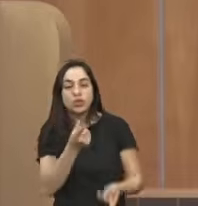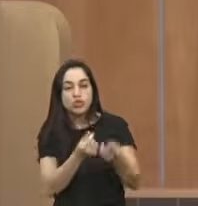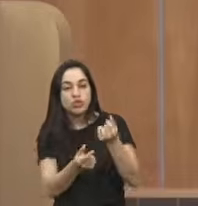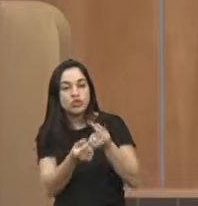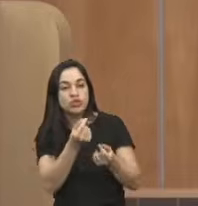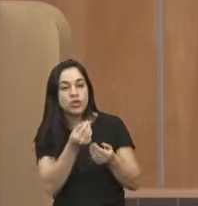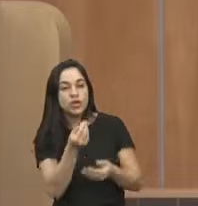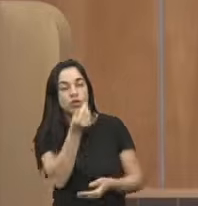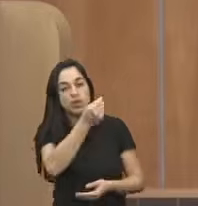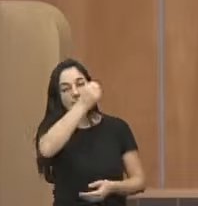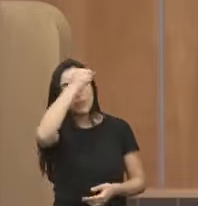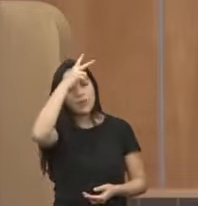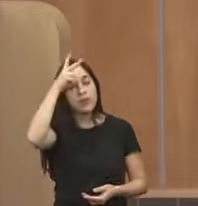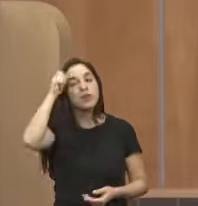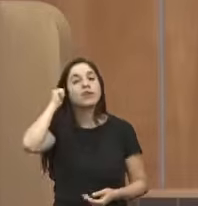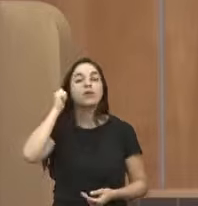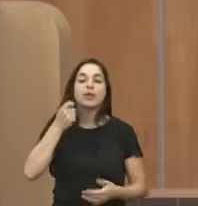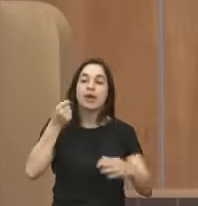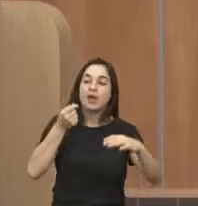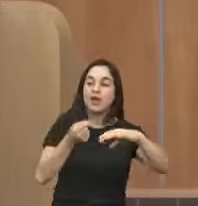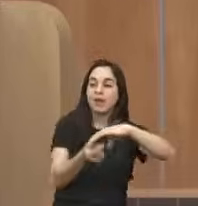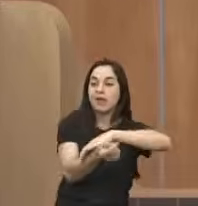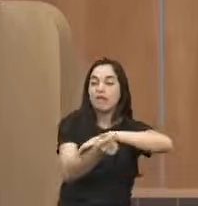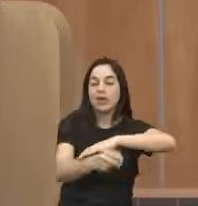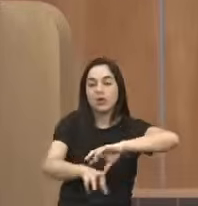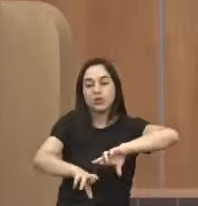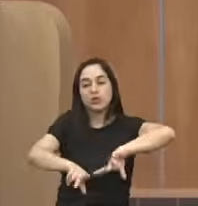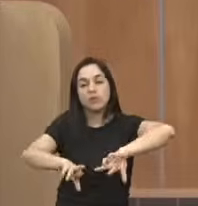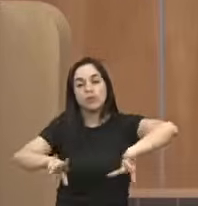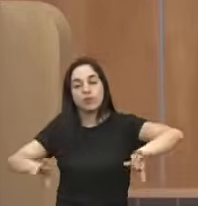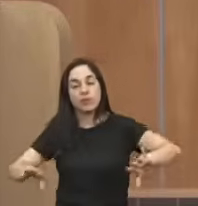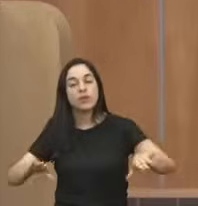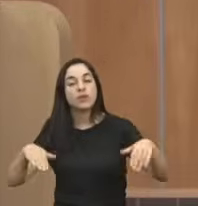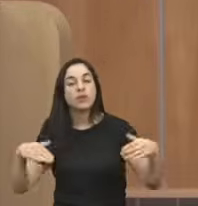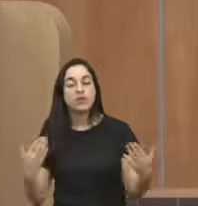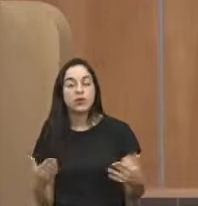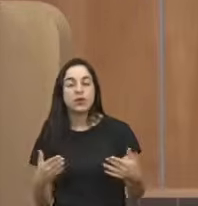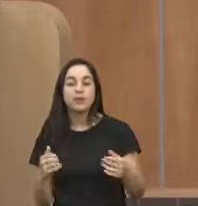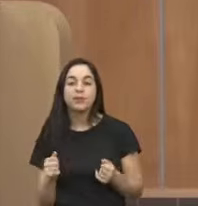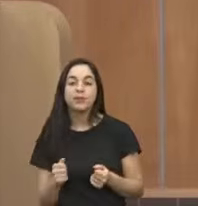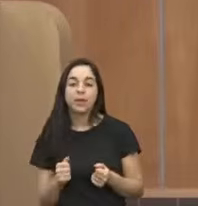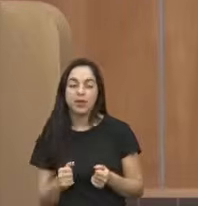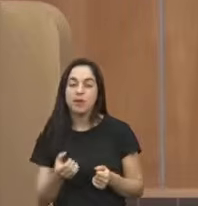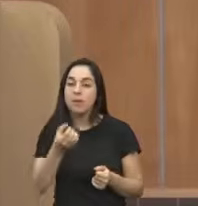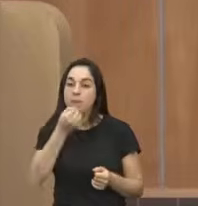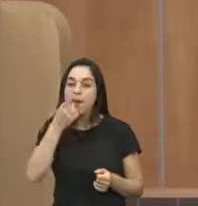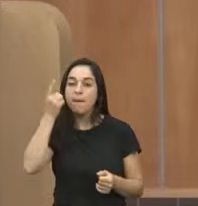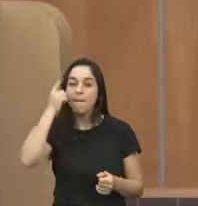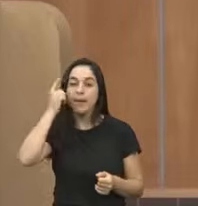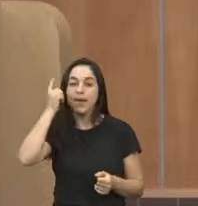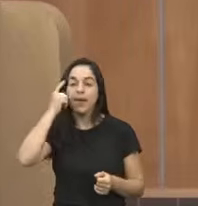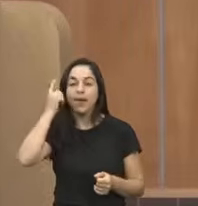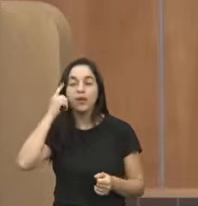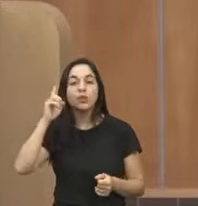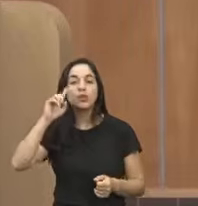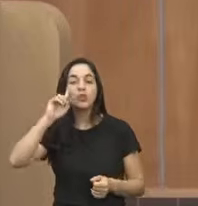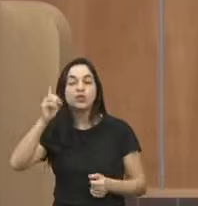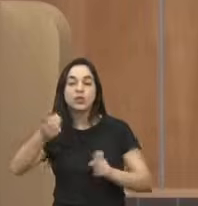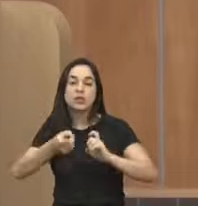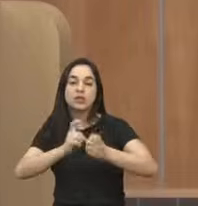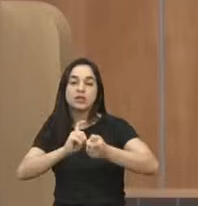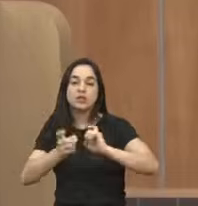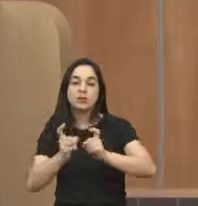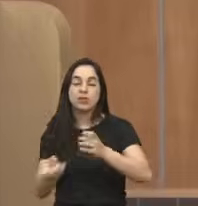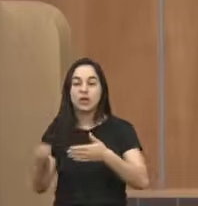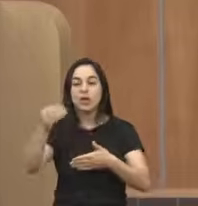investir em outras áreas. Então a gente já tem um recurso suficiente e que foi muito bem pensado em colocar no dia da sessão